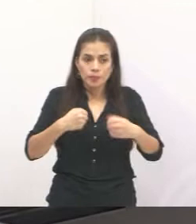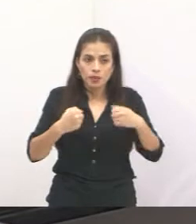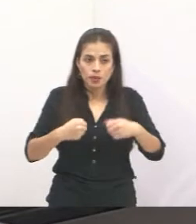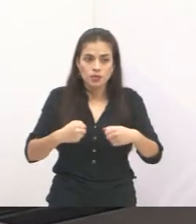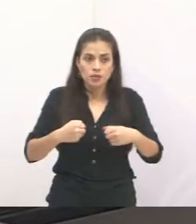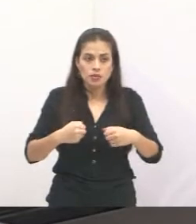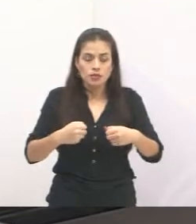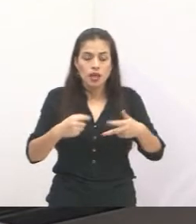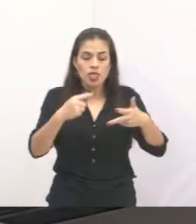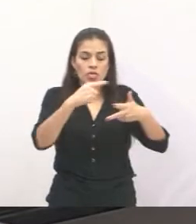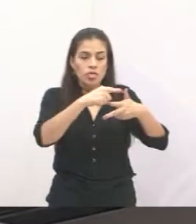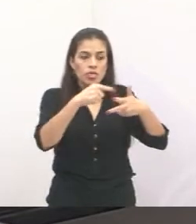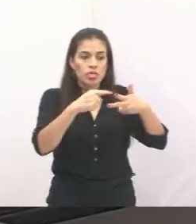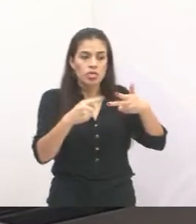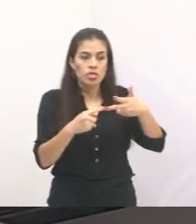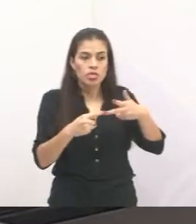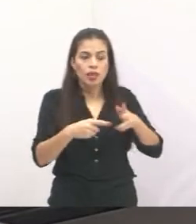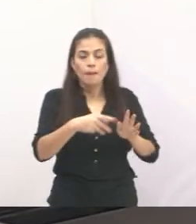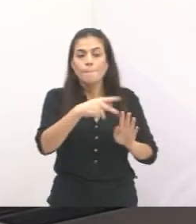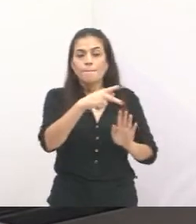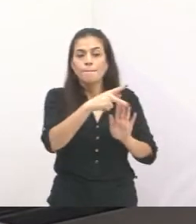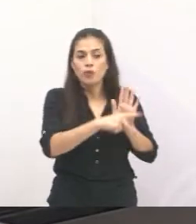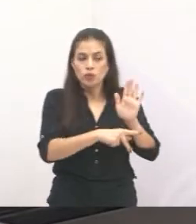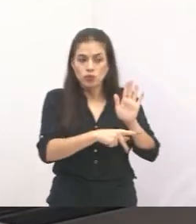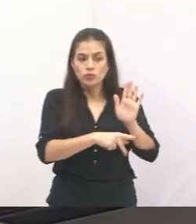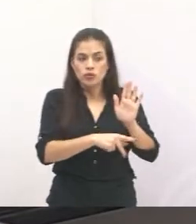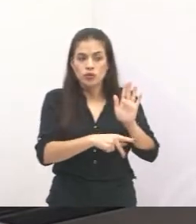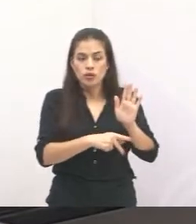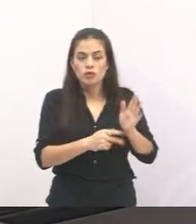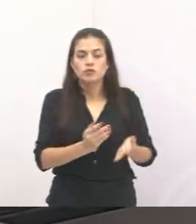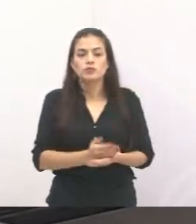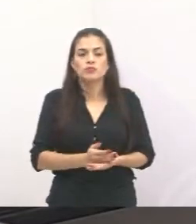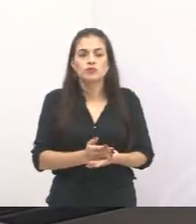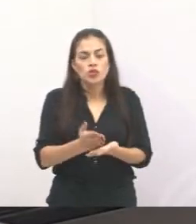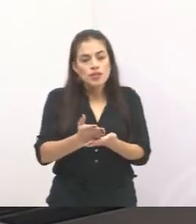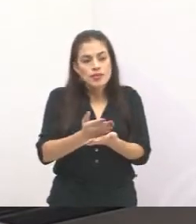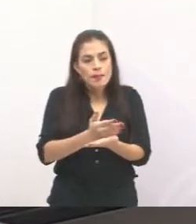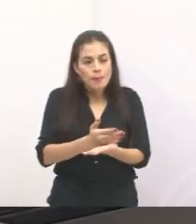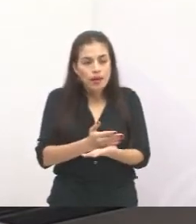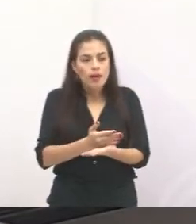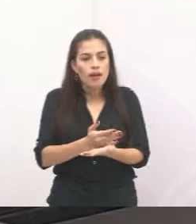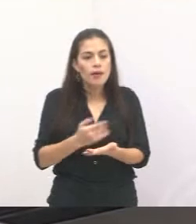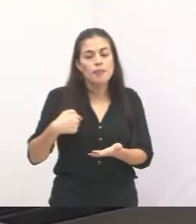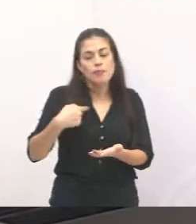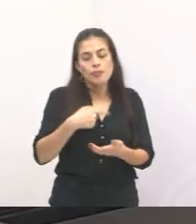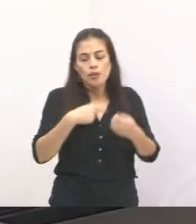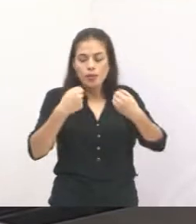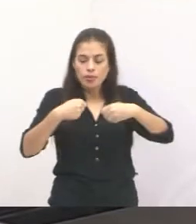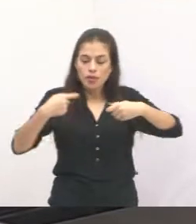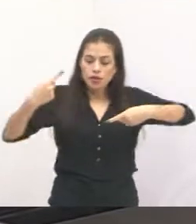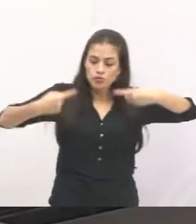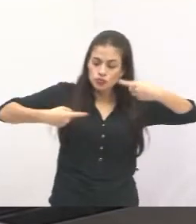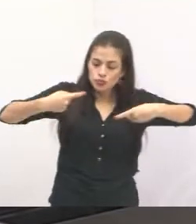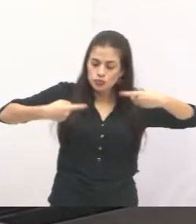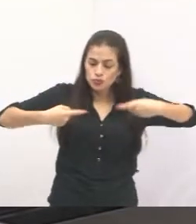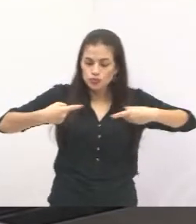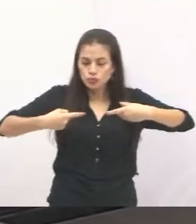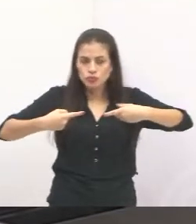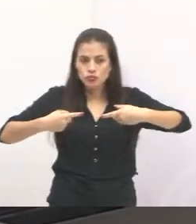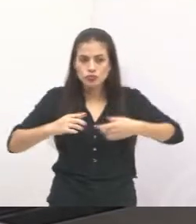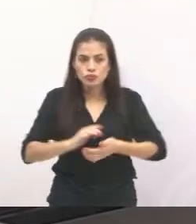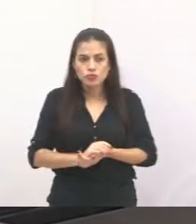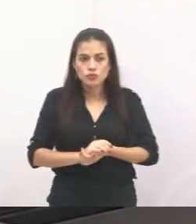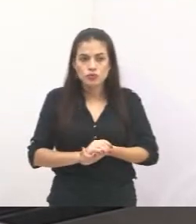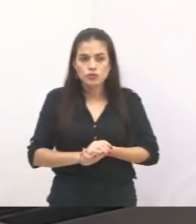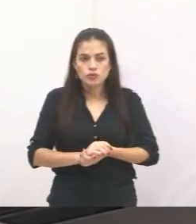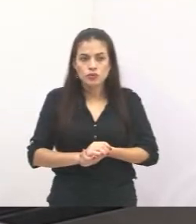formas separadas, para que nós possamos discutir de forma integrada essas condições que foram amarradas pelo